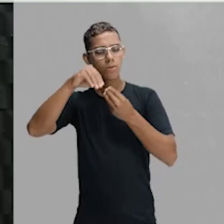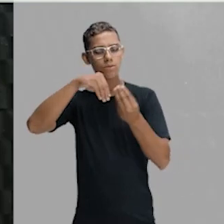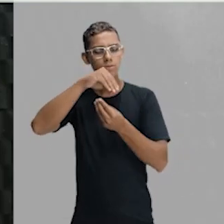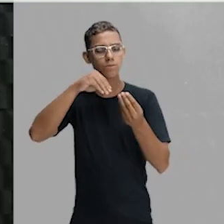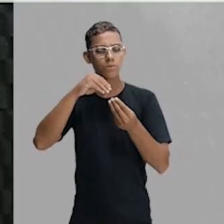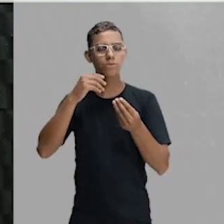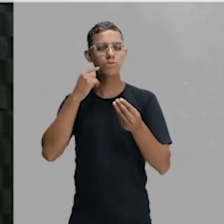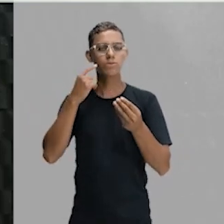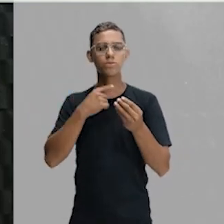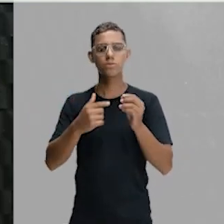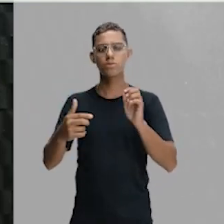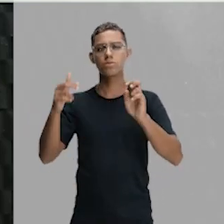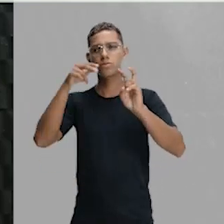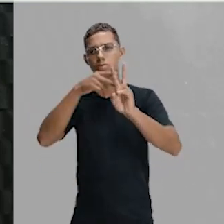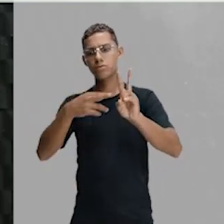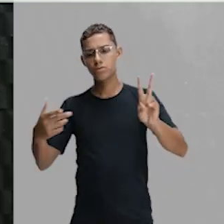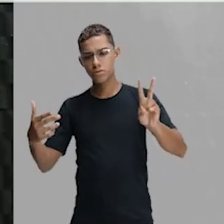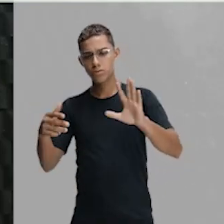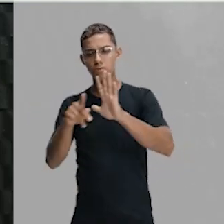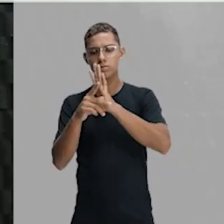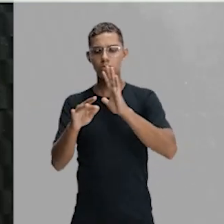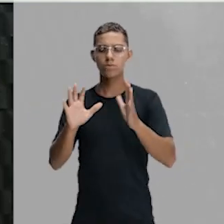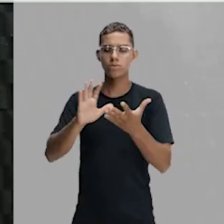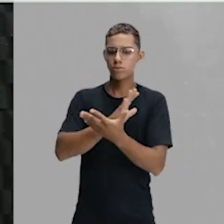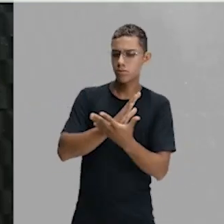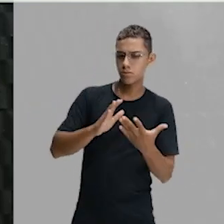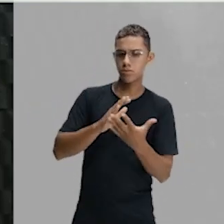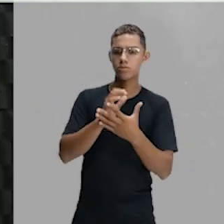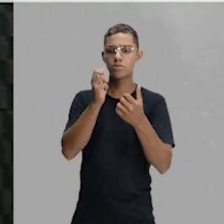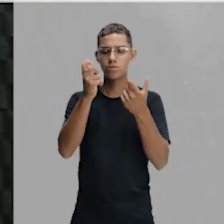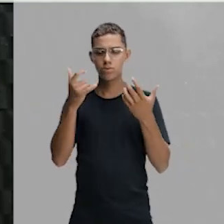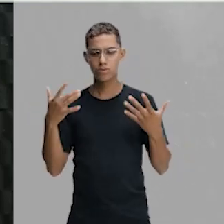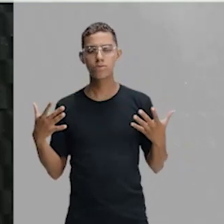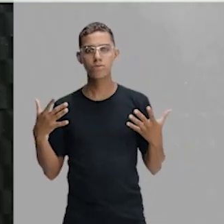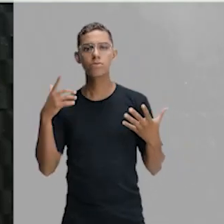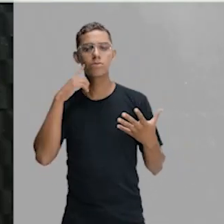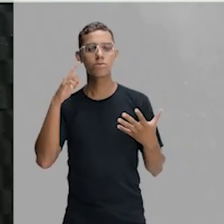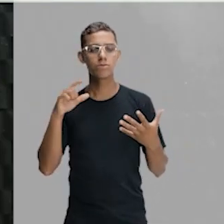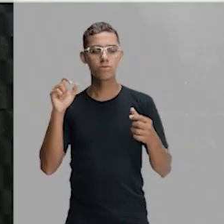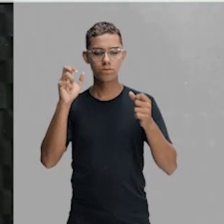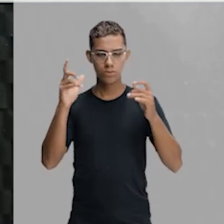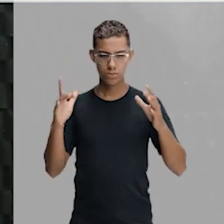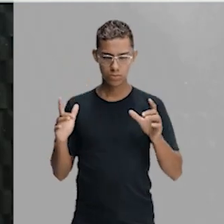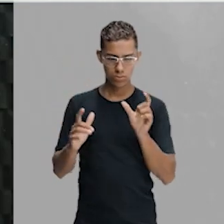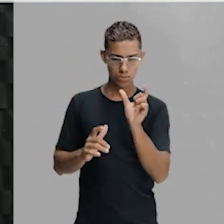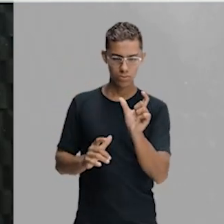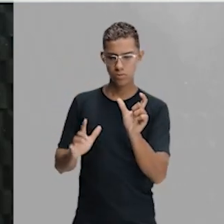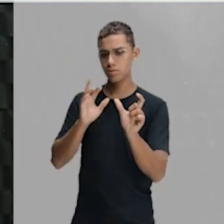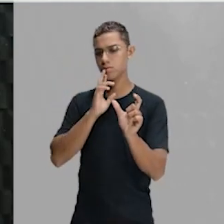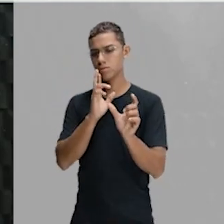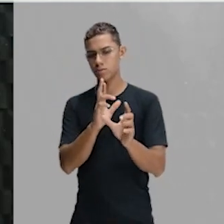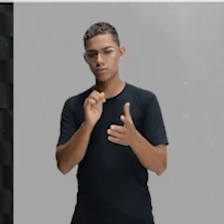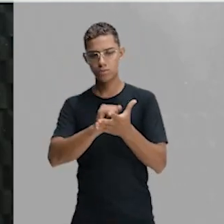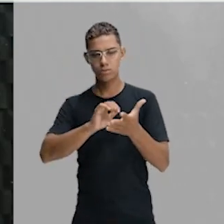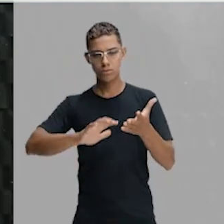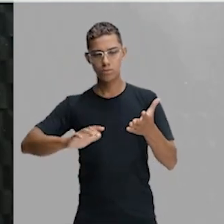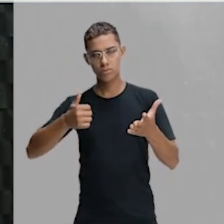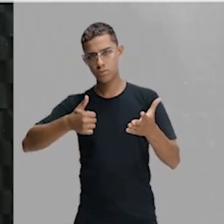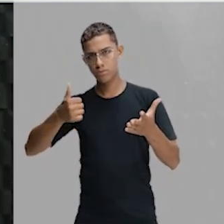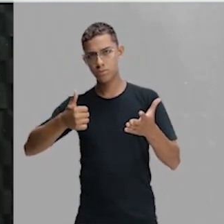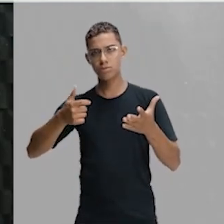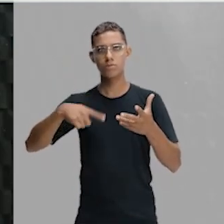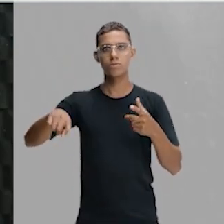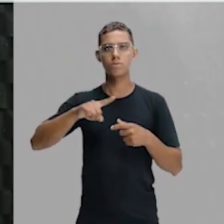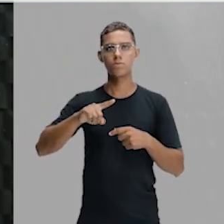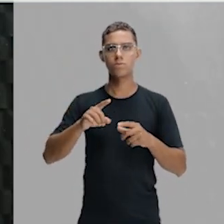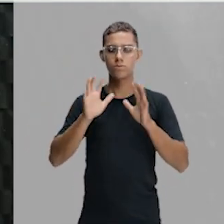com as ervilhas. E aí a gente vai pegar alguns dessas ideias de Mendel para responder essas questões. A primeira questão, pessoal, quero que